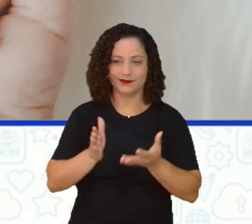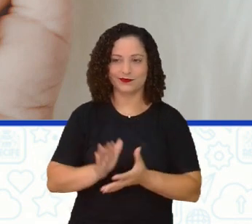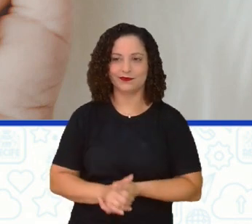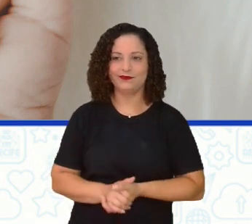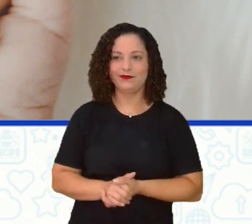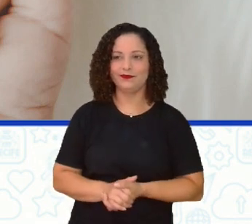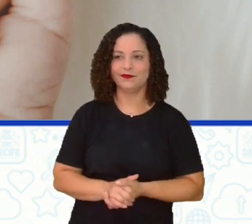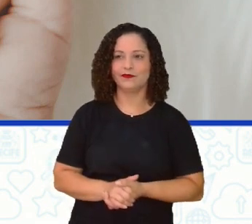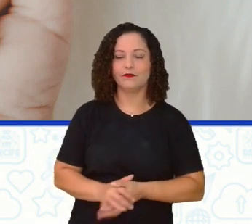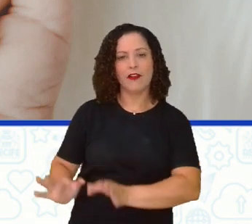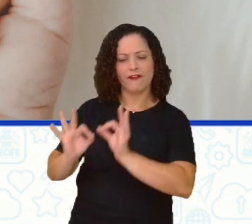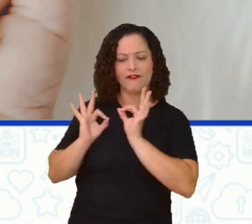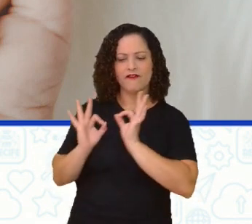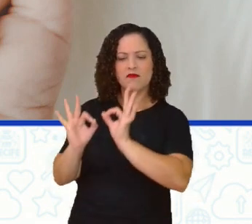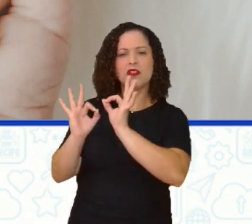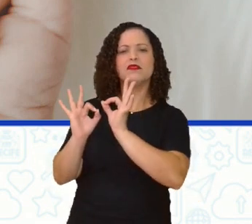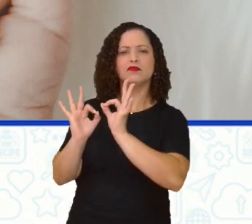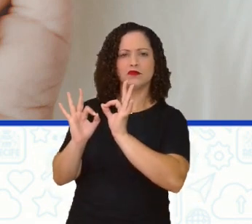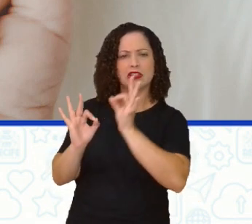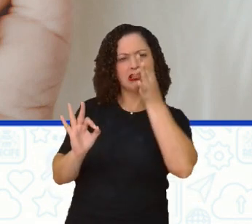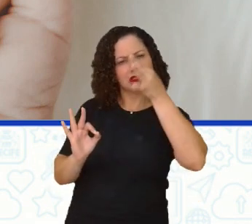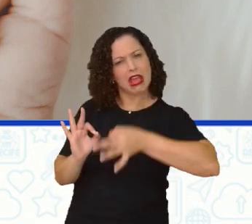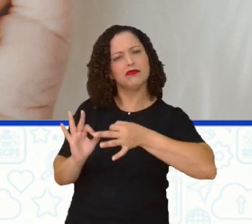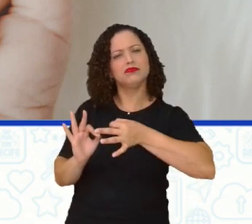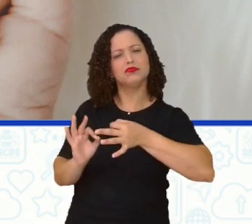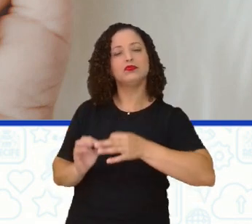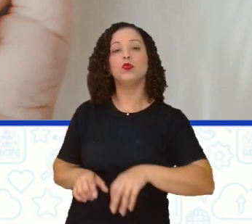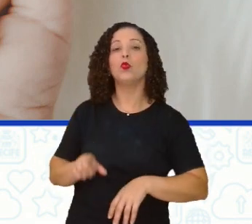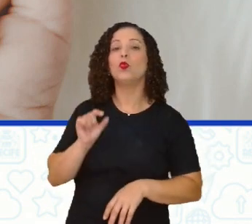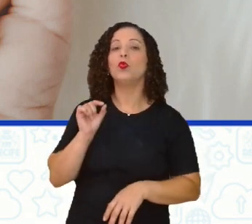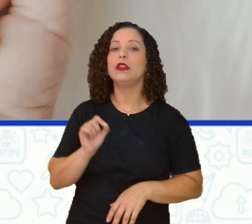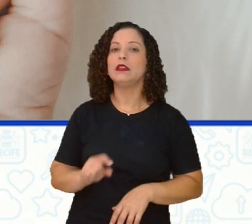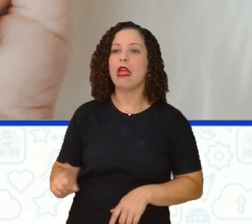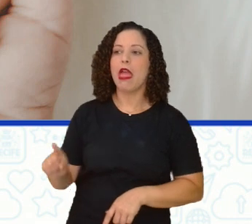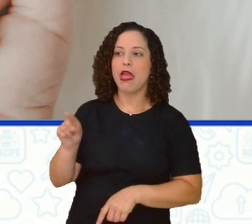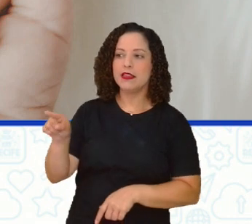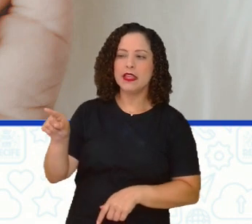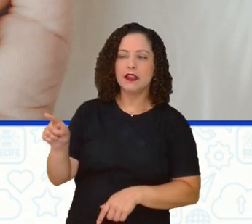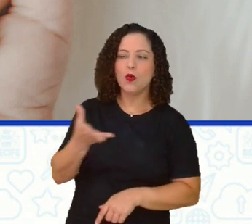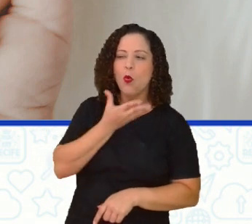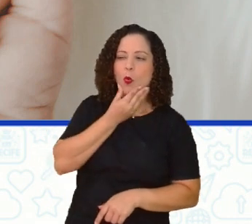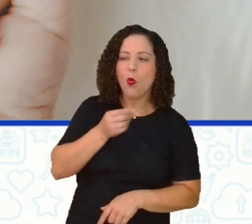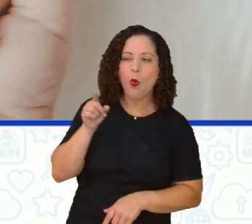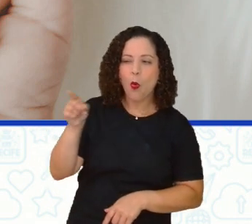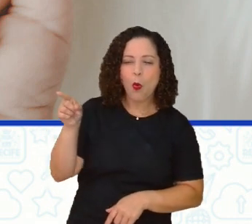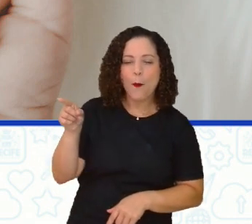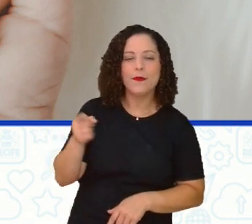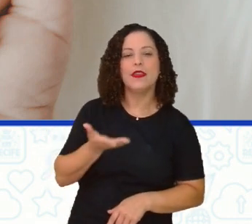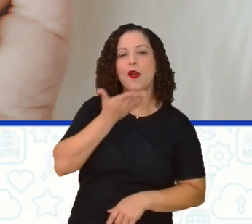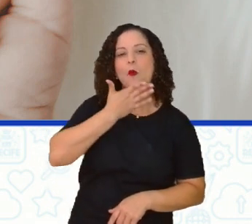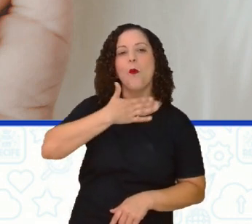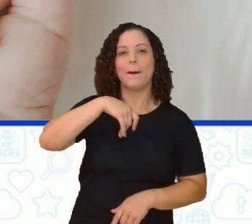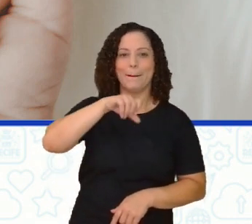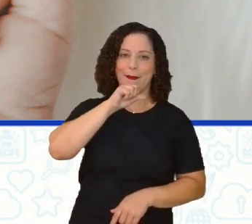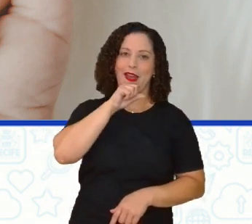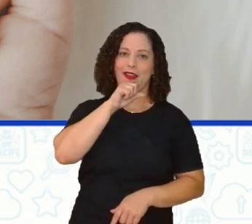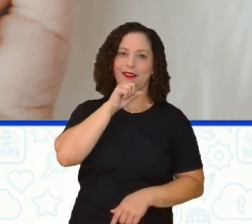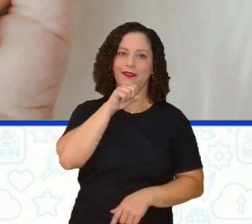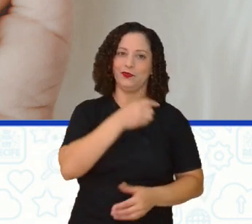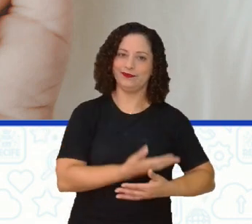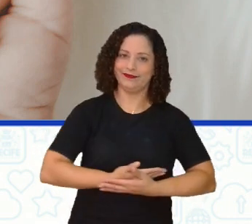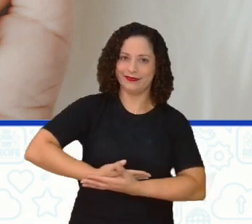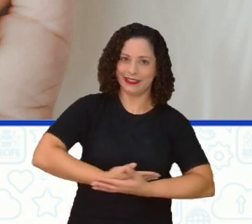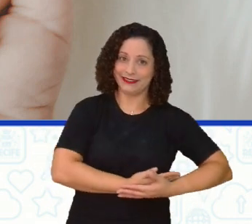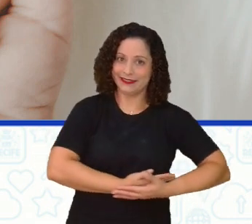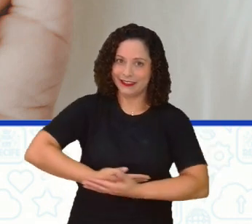Então, a afirmação, não é? Aquele homem é realmente o pai da criança, não é? Estamos afirmando, não é?